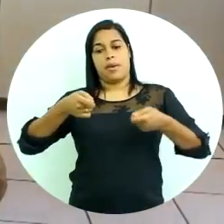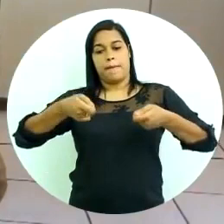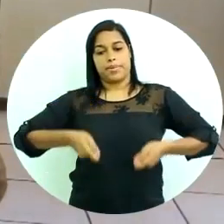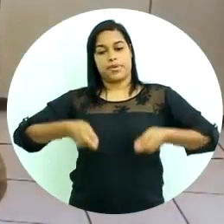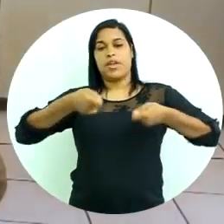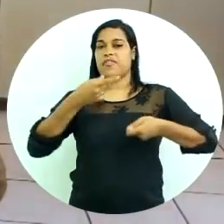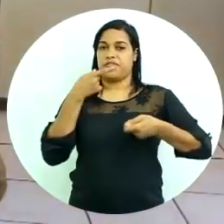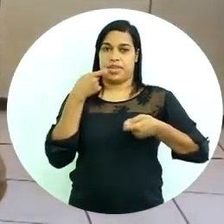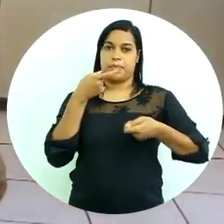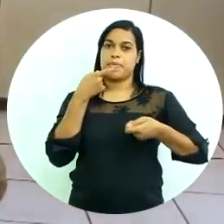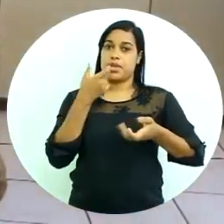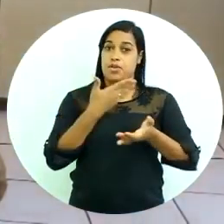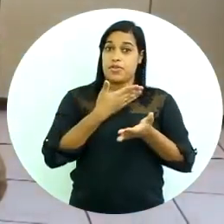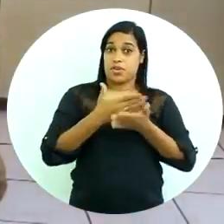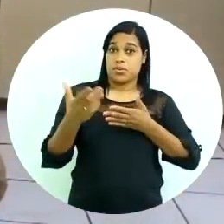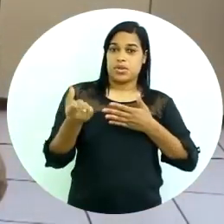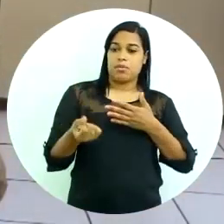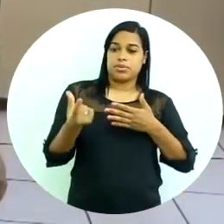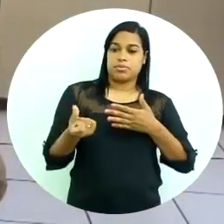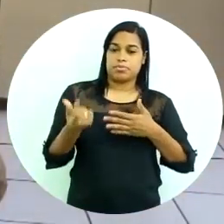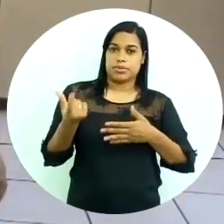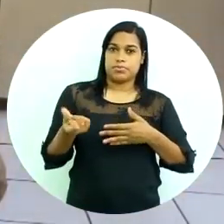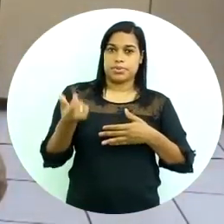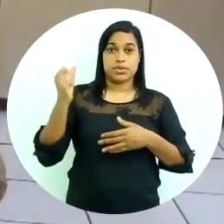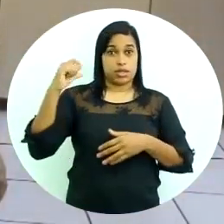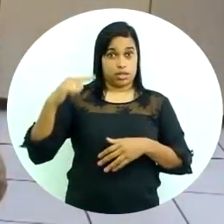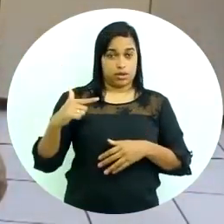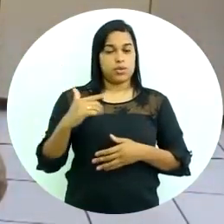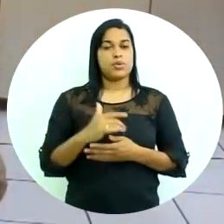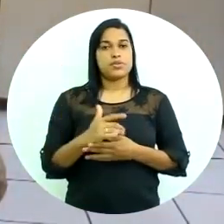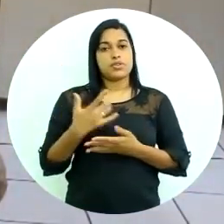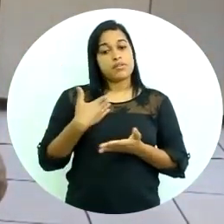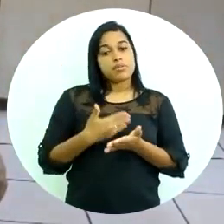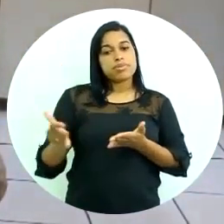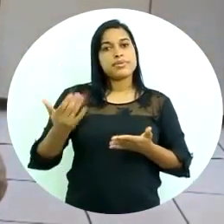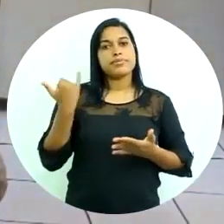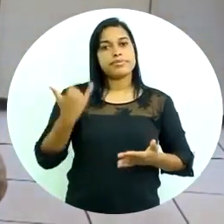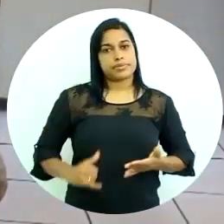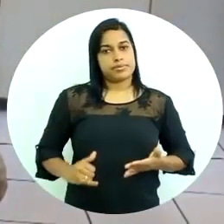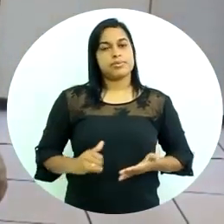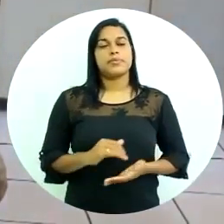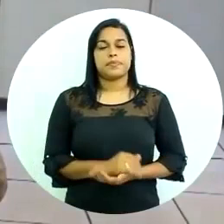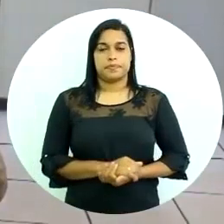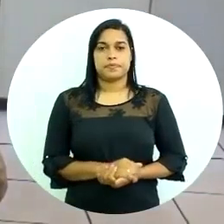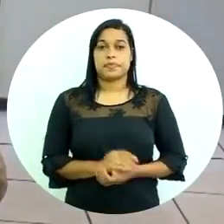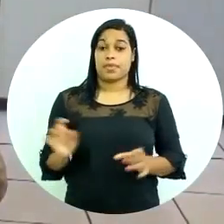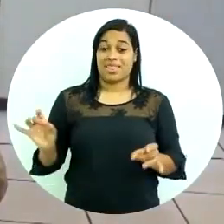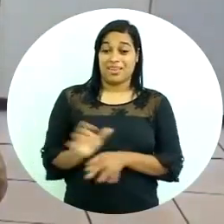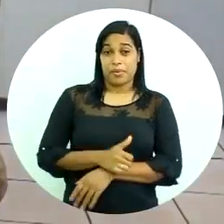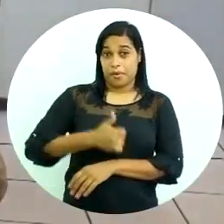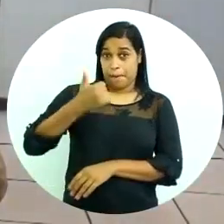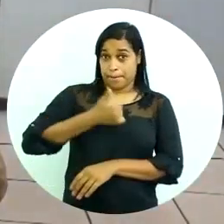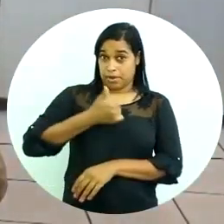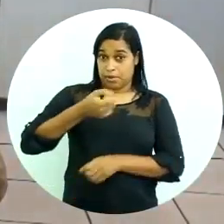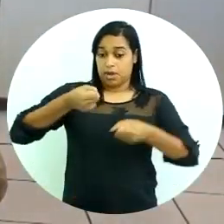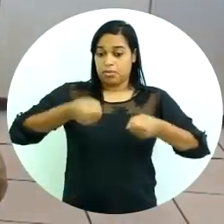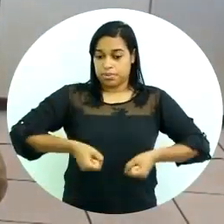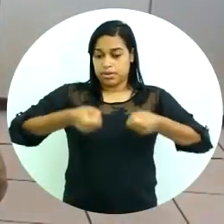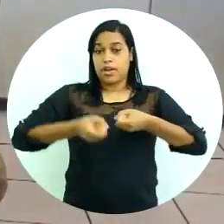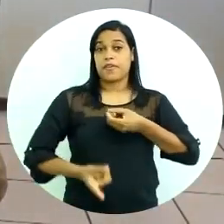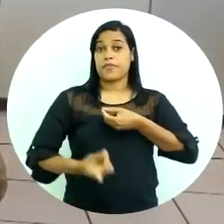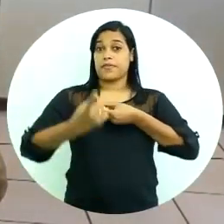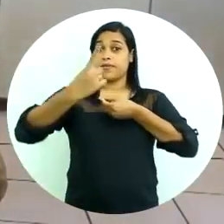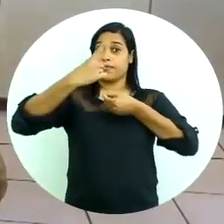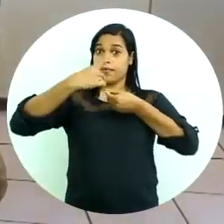geralmente vermelho, que vai começar a piscar, que é onde você aciona esse choque. Após o primeiro choque, a gente vai